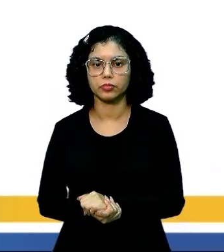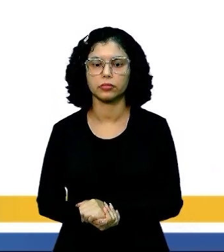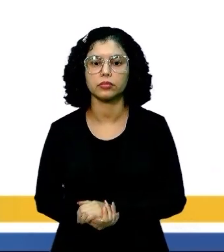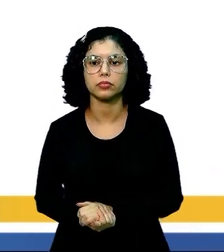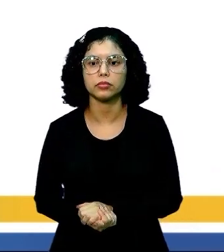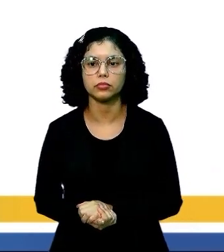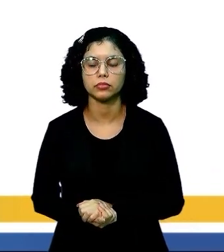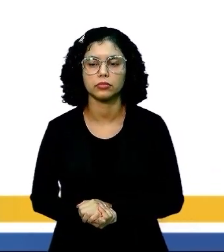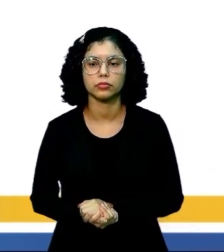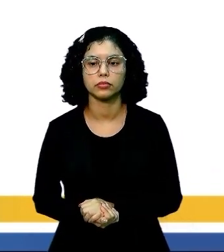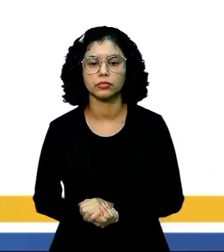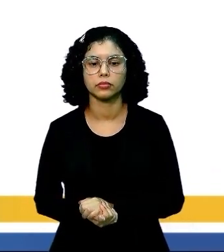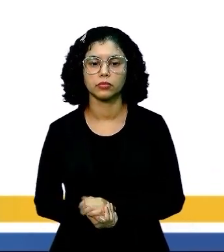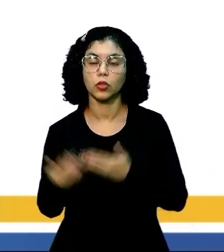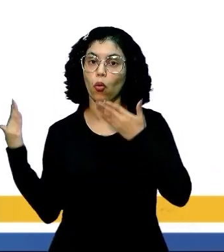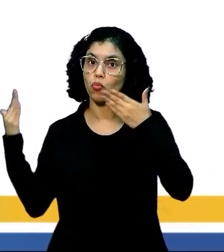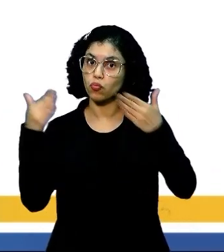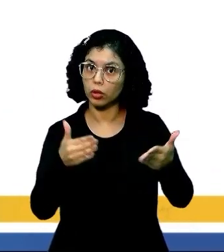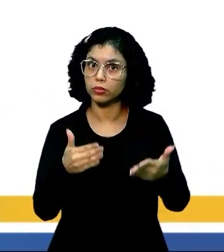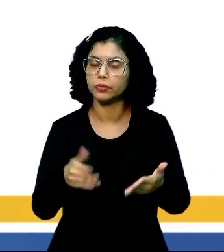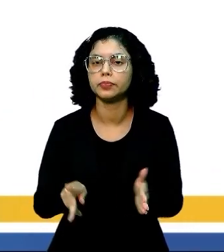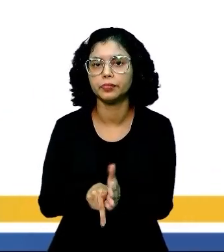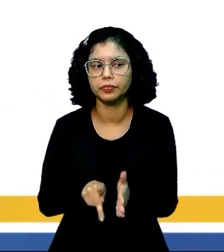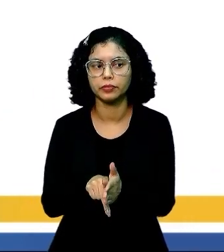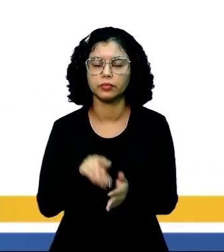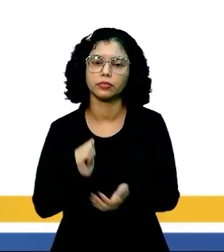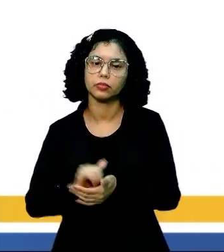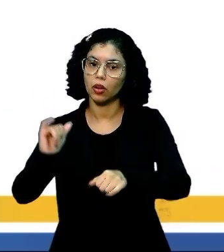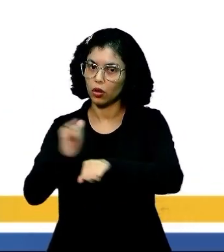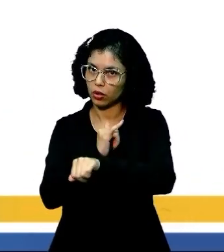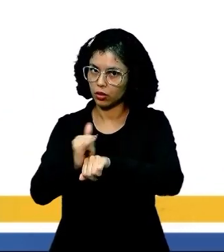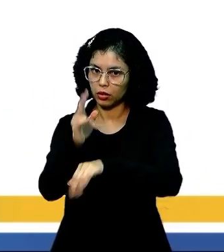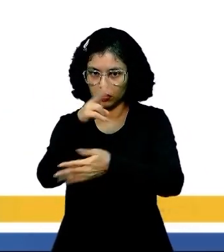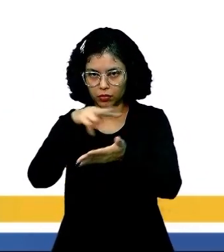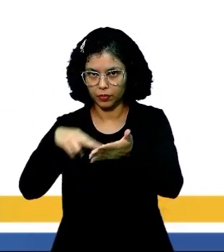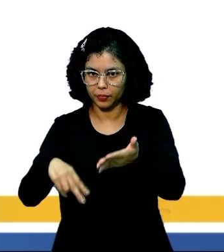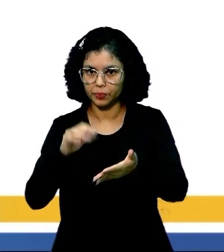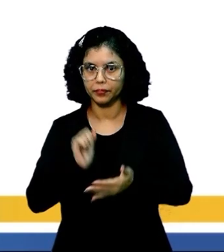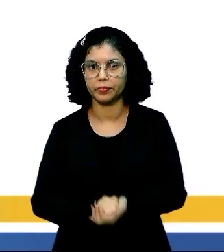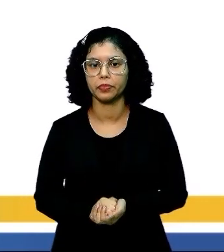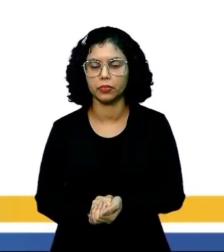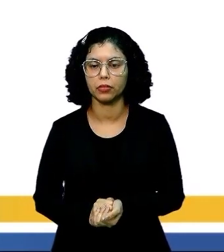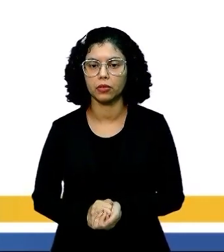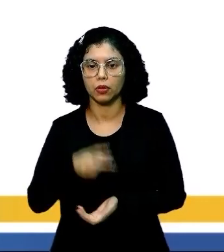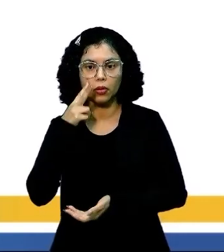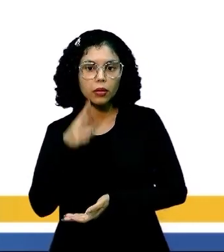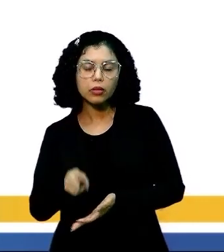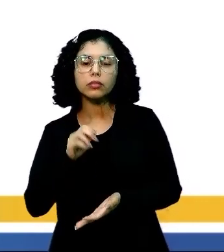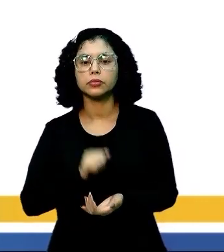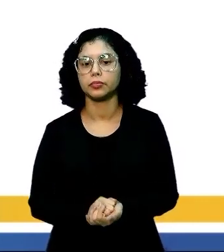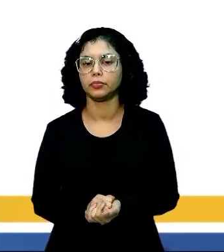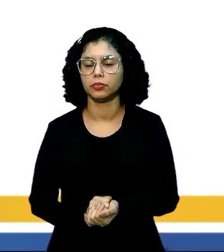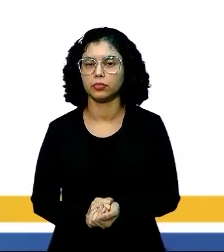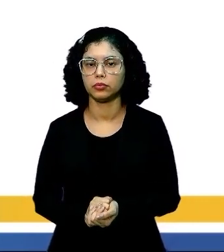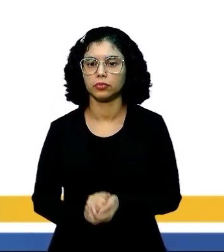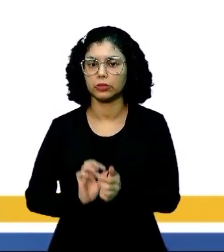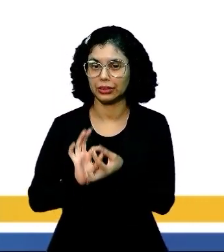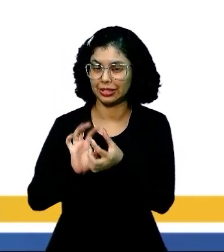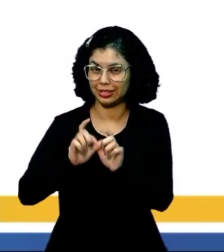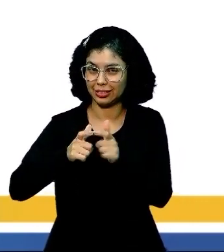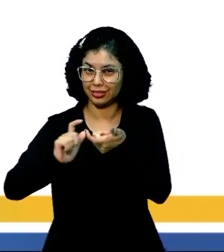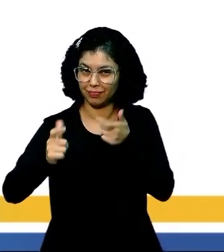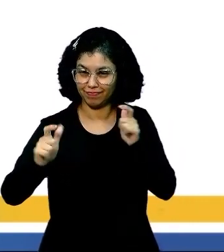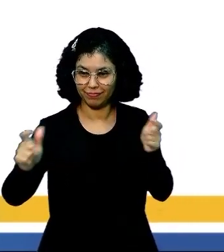galera, qual o objetivo dessa aula? Traçar a estratégia de leitura, né? Vimos que o texto aí ele é um pouco longo,